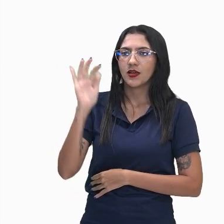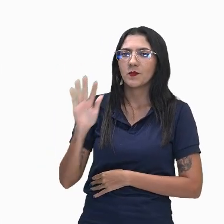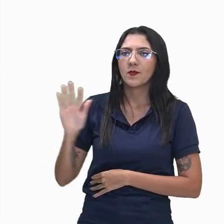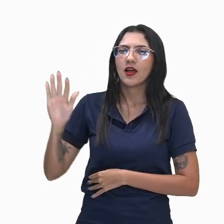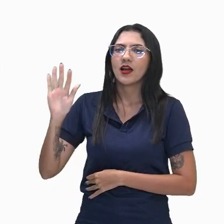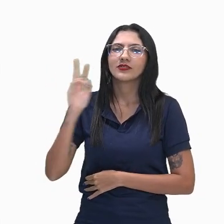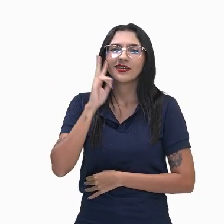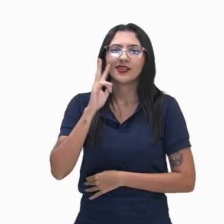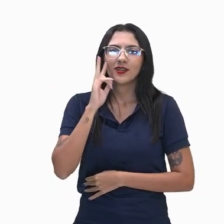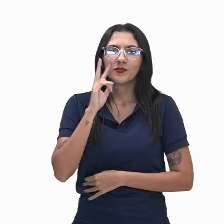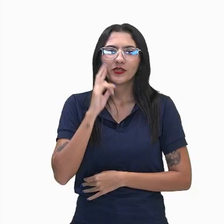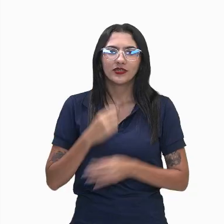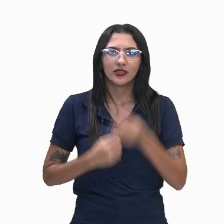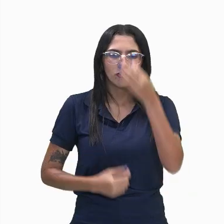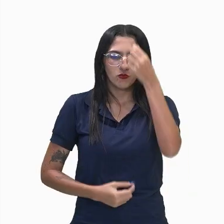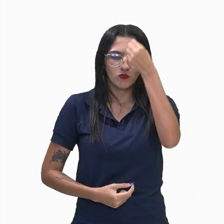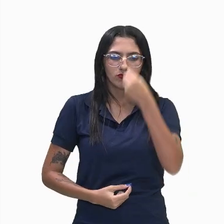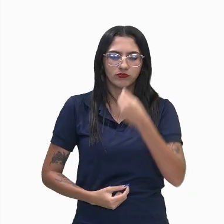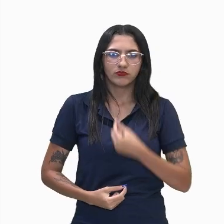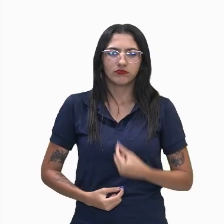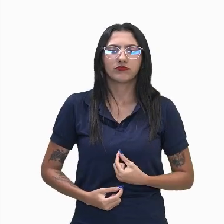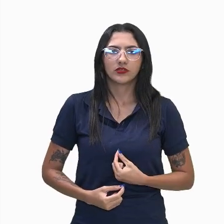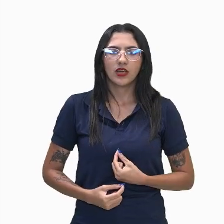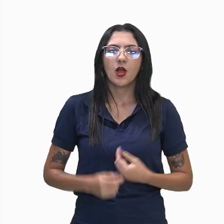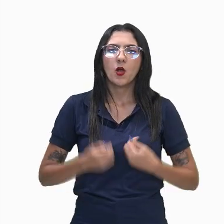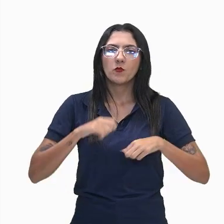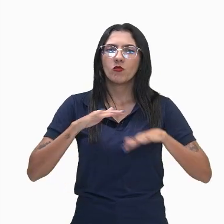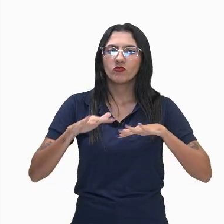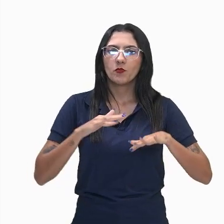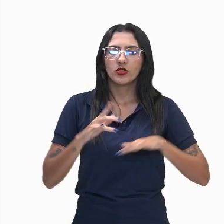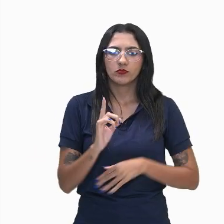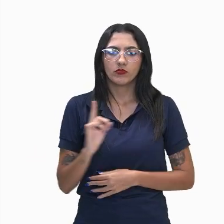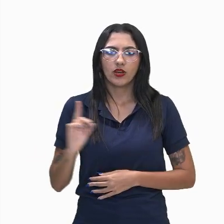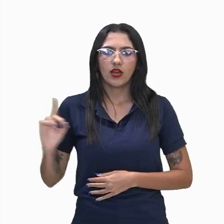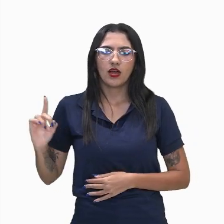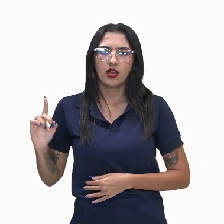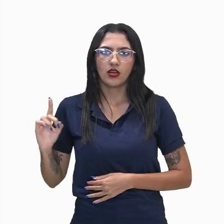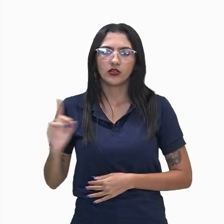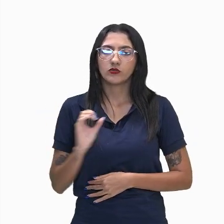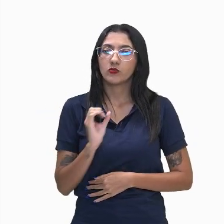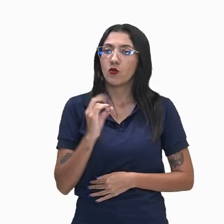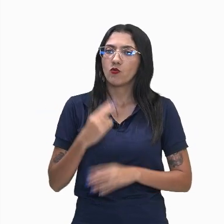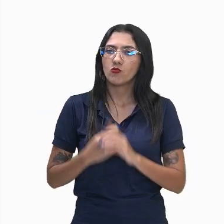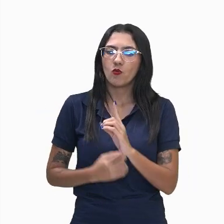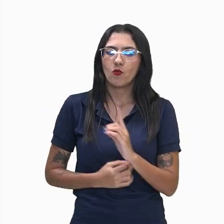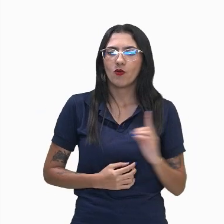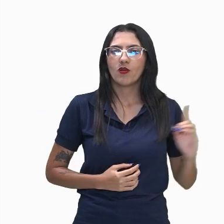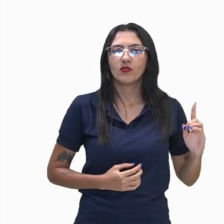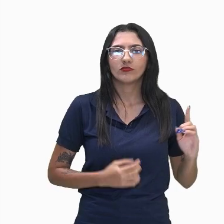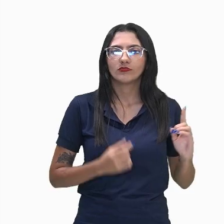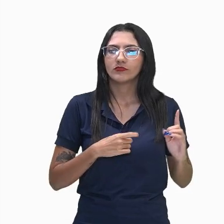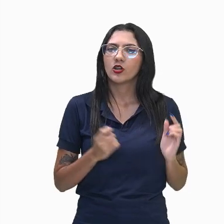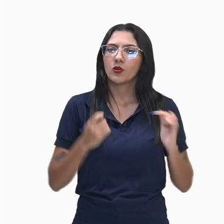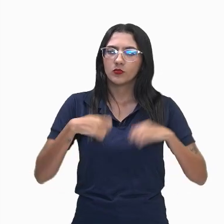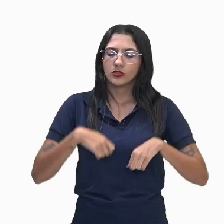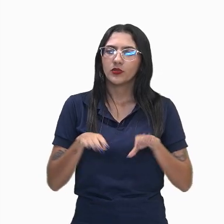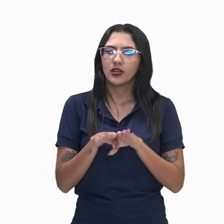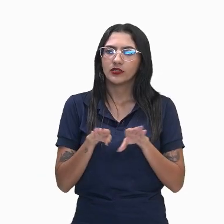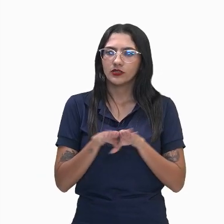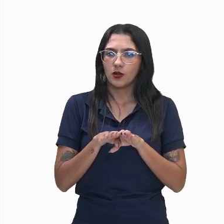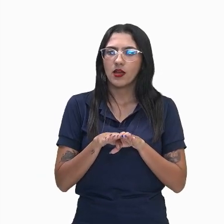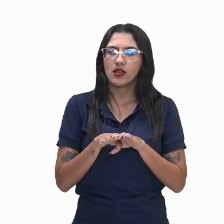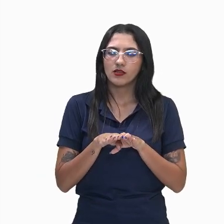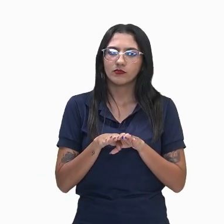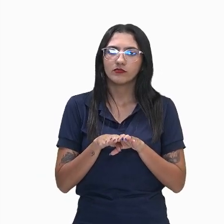Ele está dentro da bolha dele e a gente vai perceber que aí ele tem a possibilidade de afastar o braço do